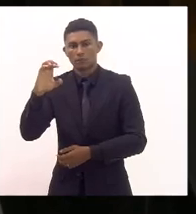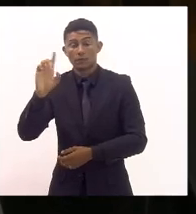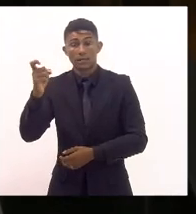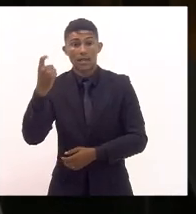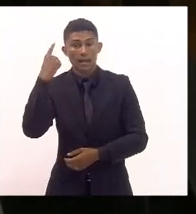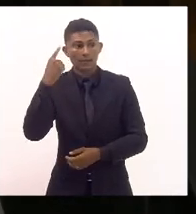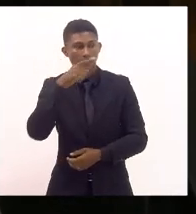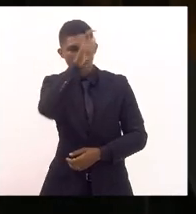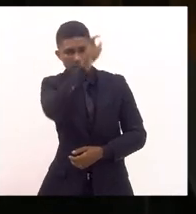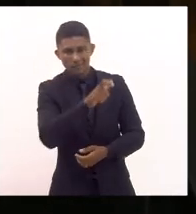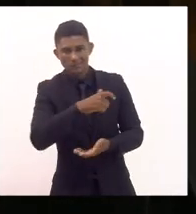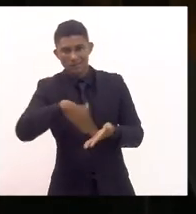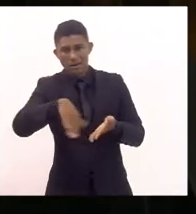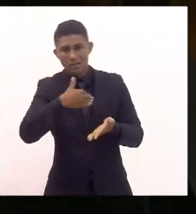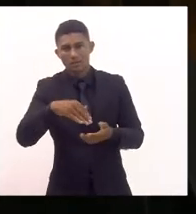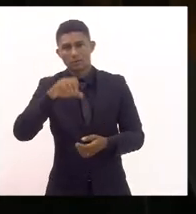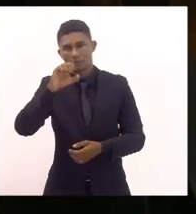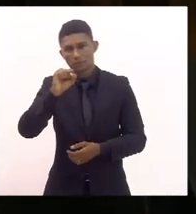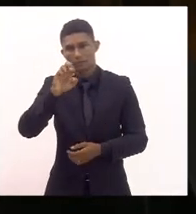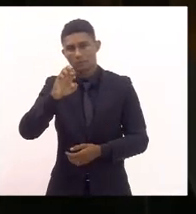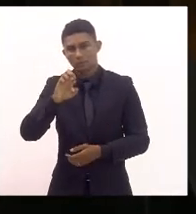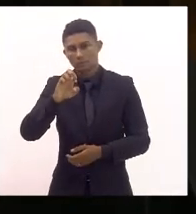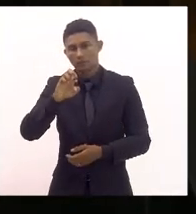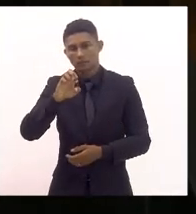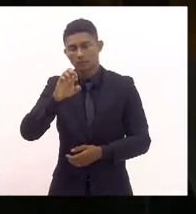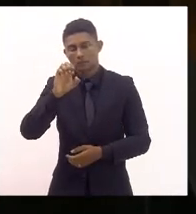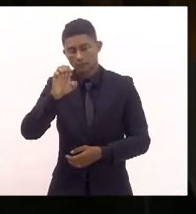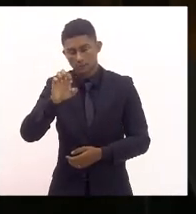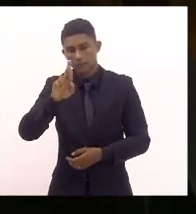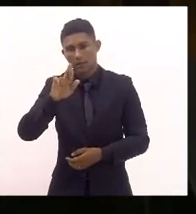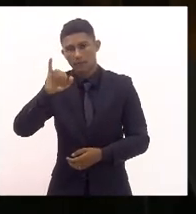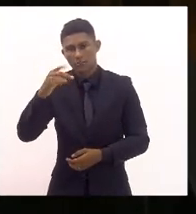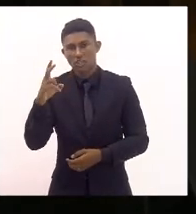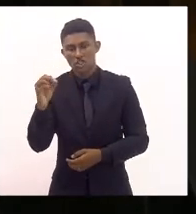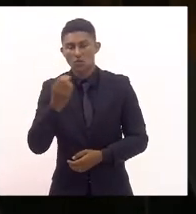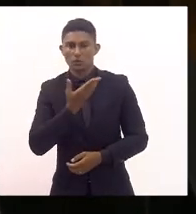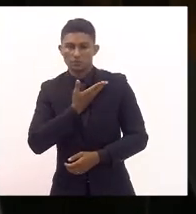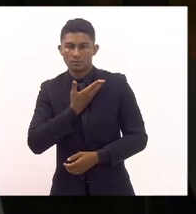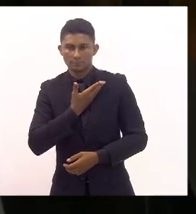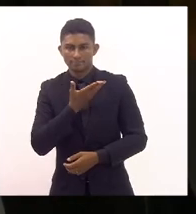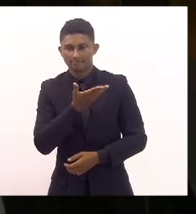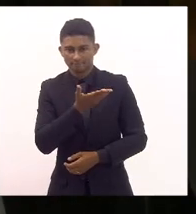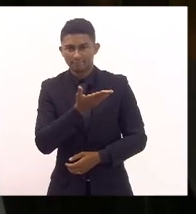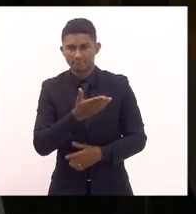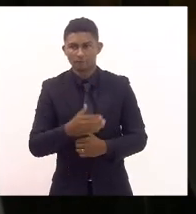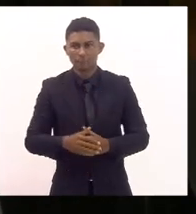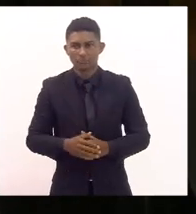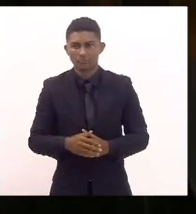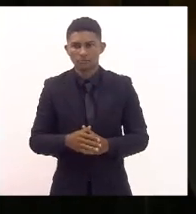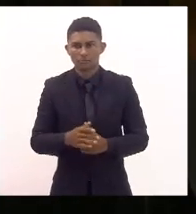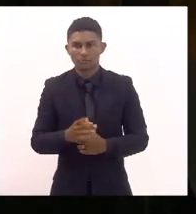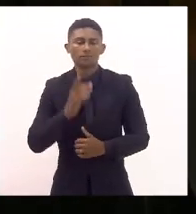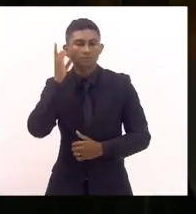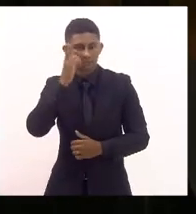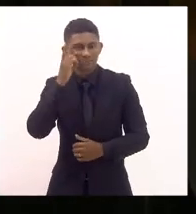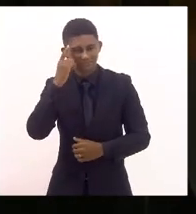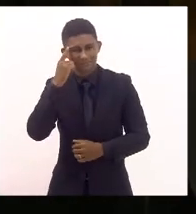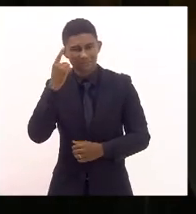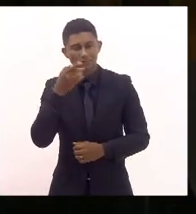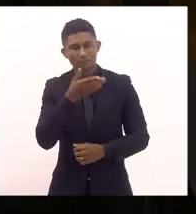ex-secretário Serginho nosso companheiro aqui o deputado